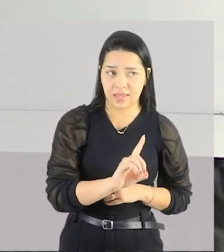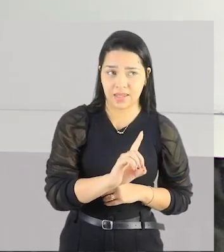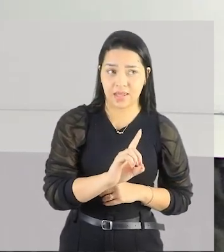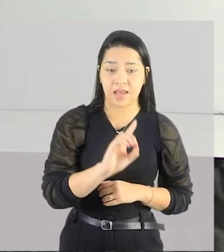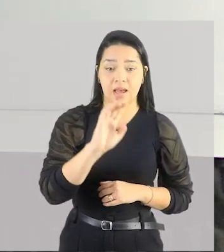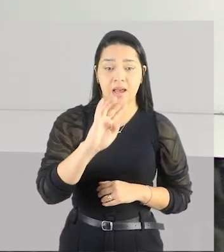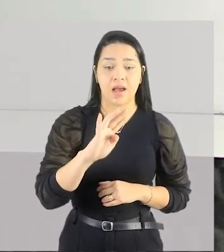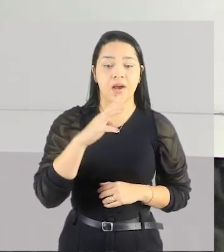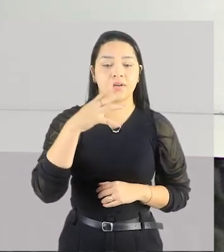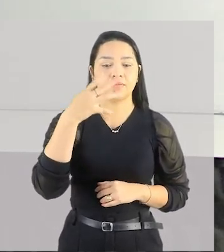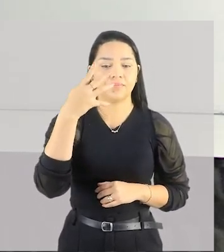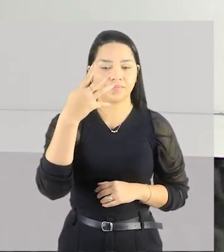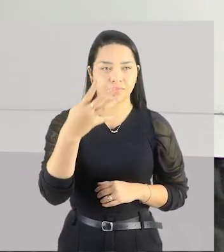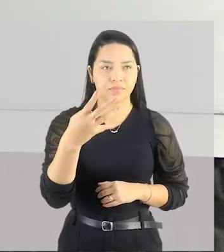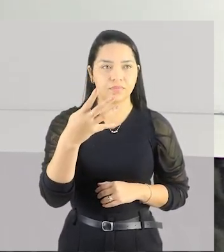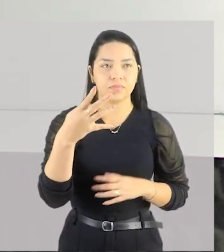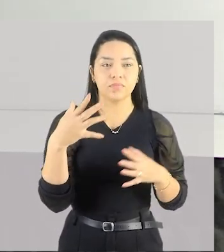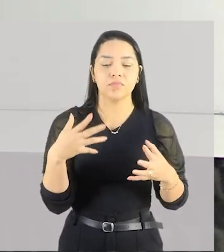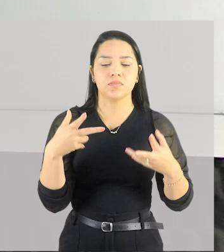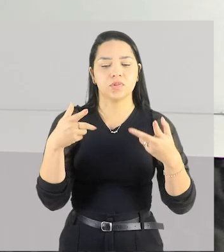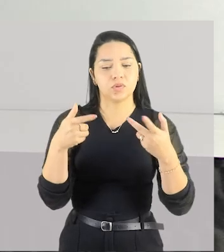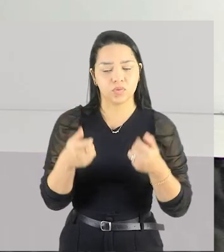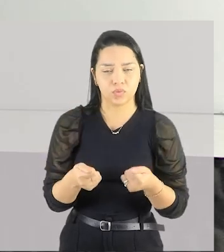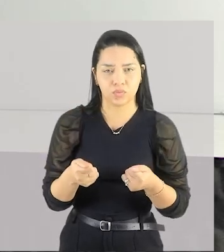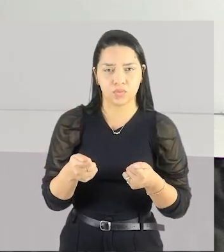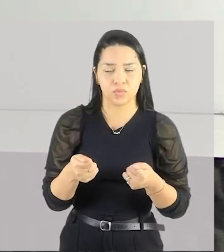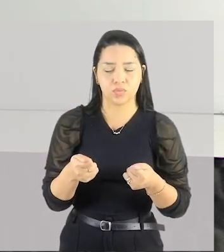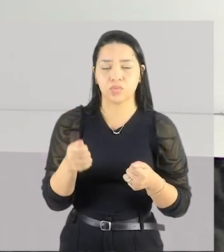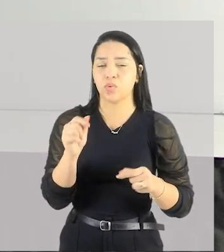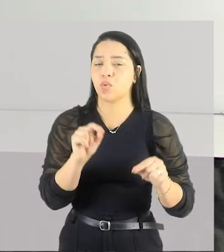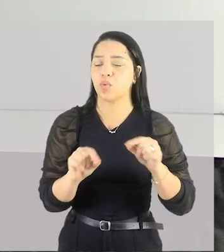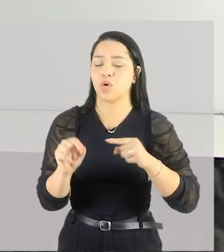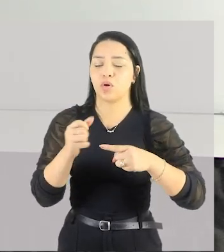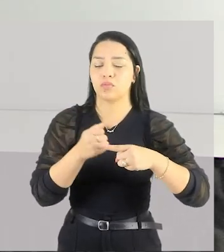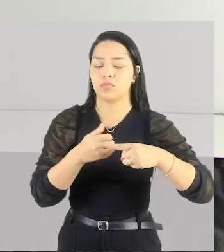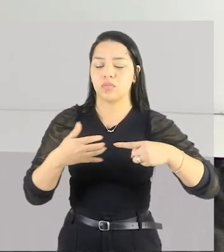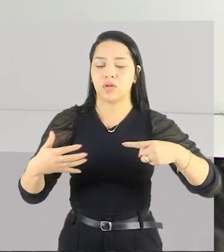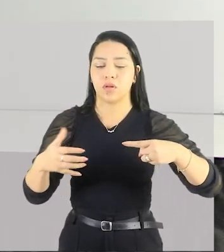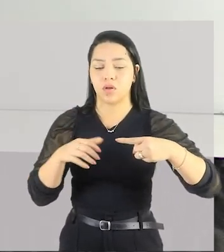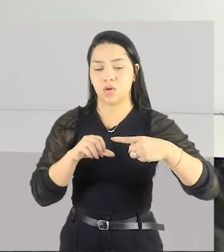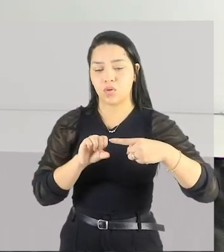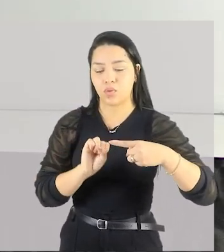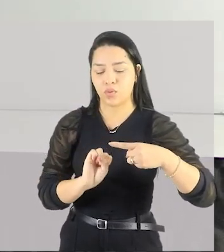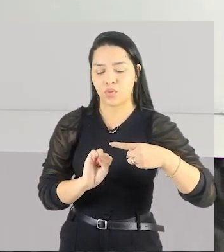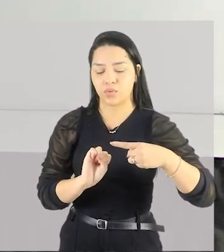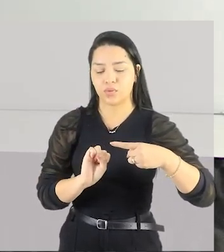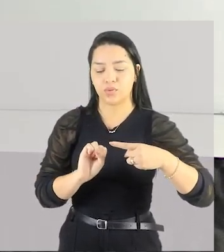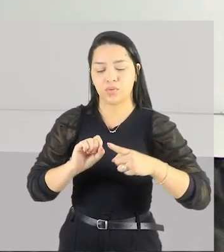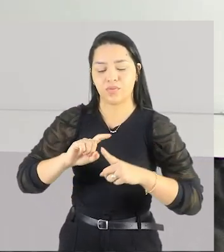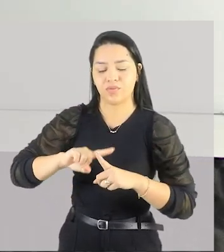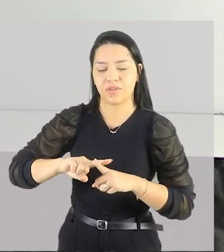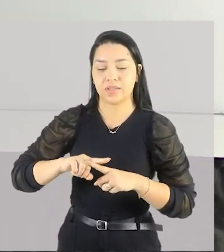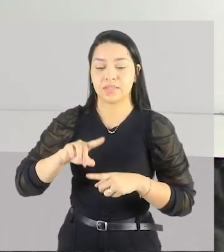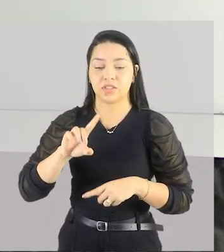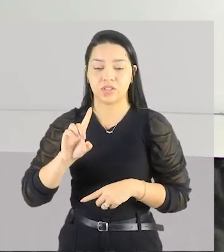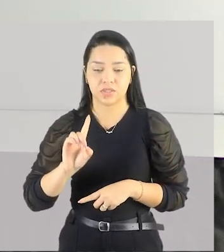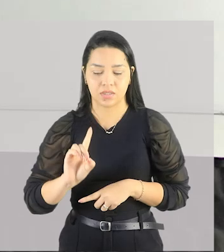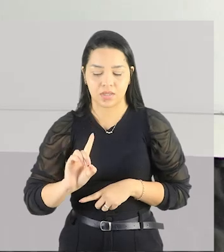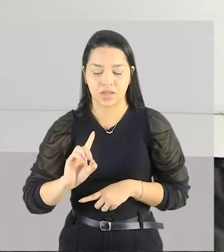em função de 1, né? D1, N1 e assim sucessivamente. O valor da